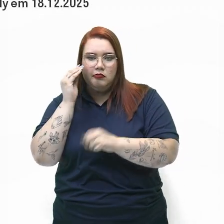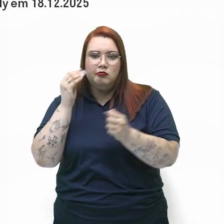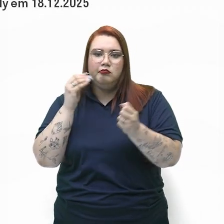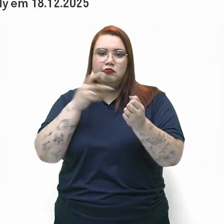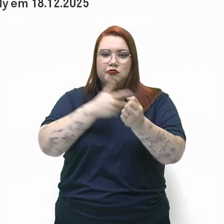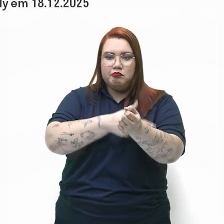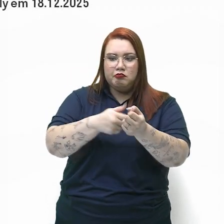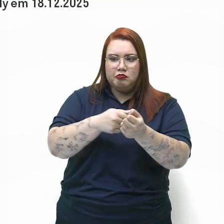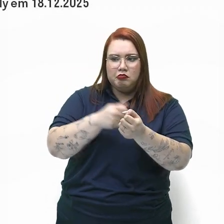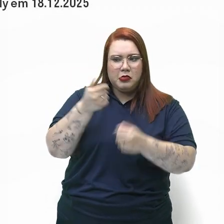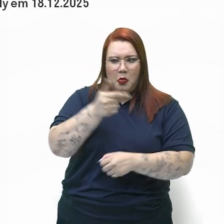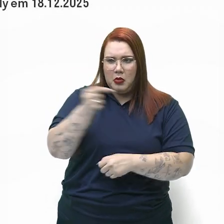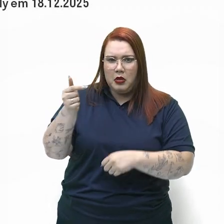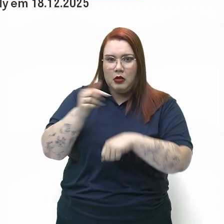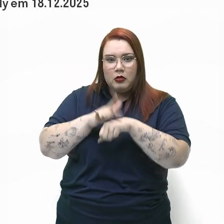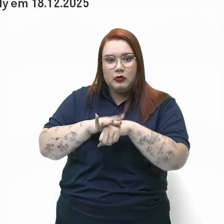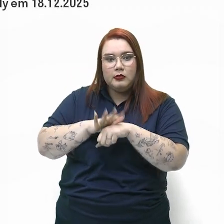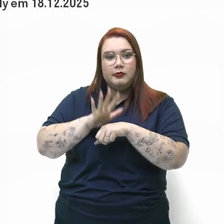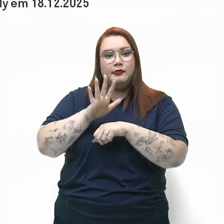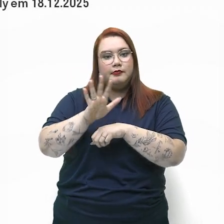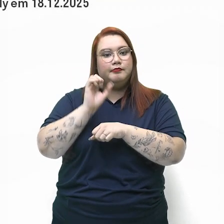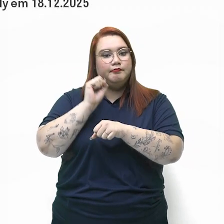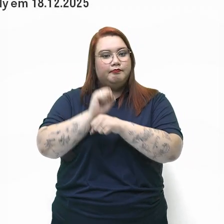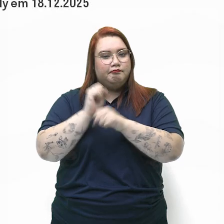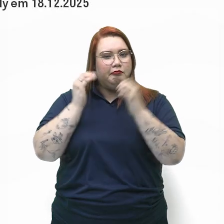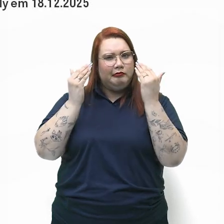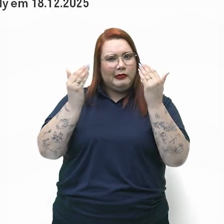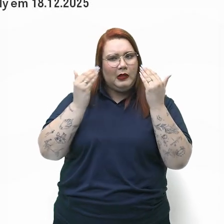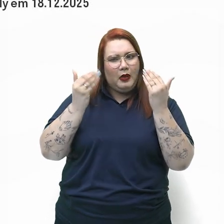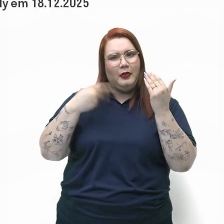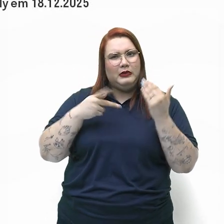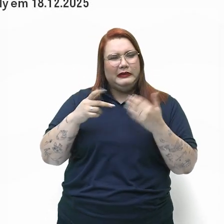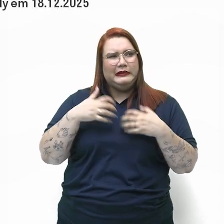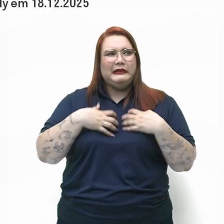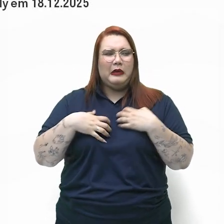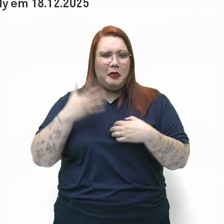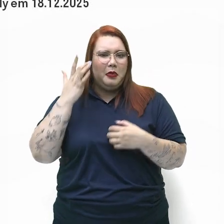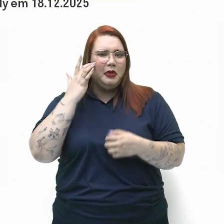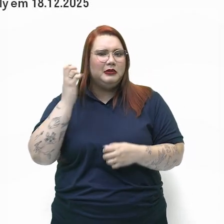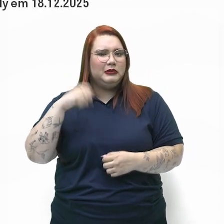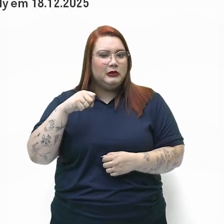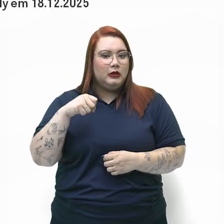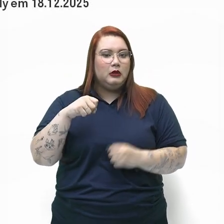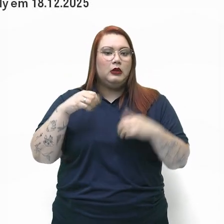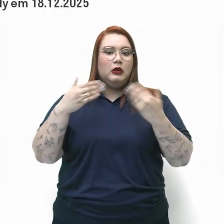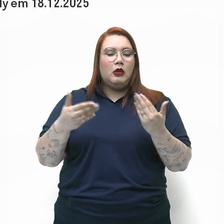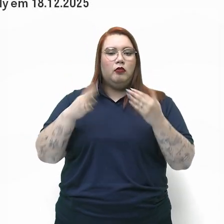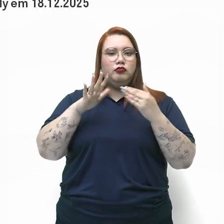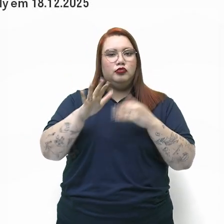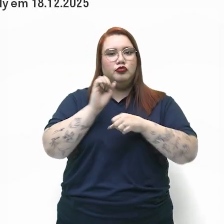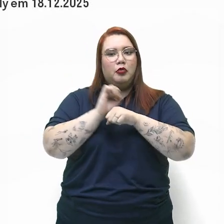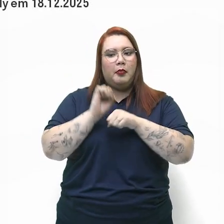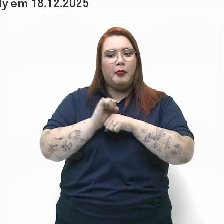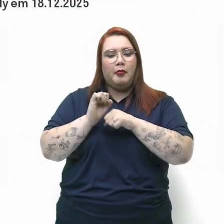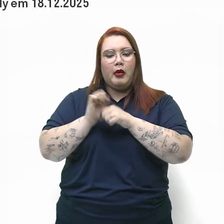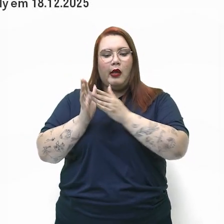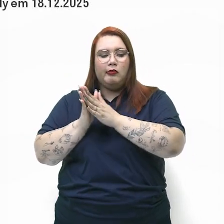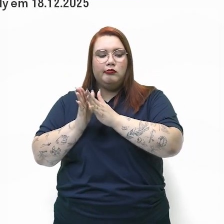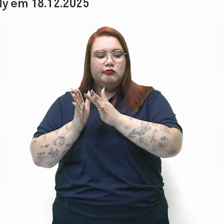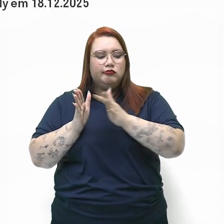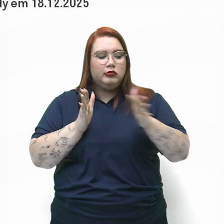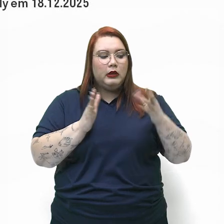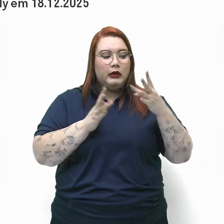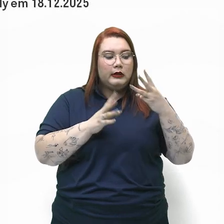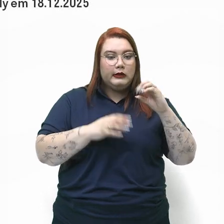reagentes, em que permaneça, né, a suspeita de infecção pelo HIV, a testagem seja repetida após